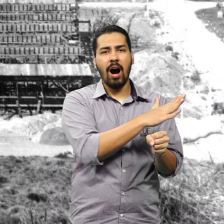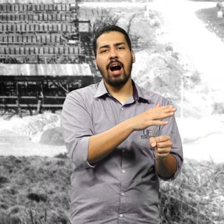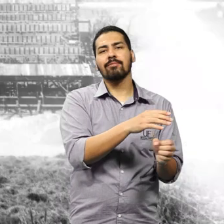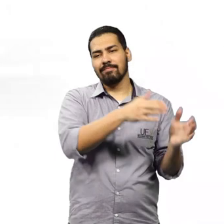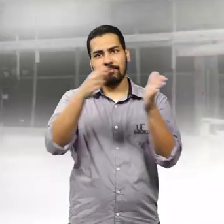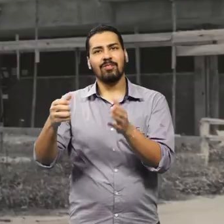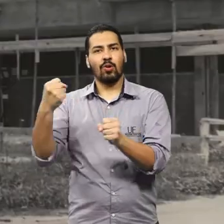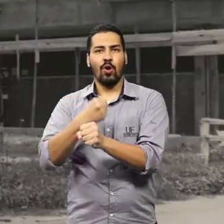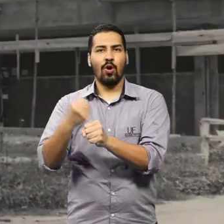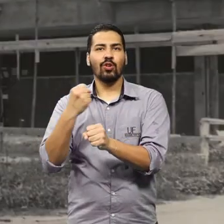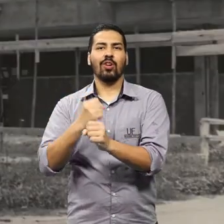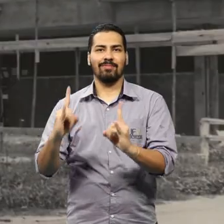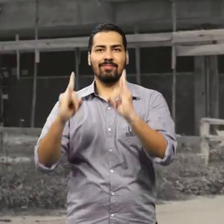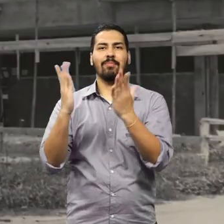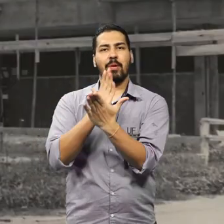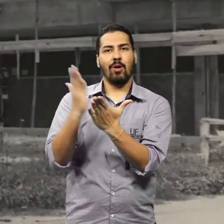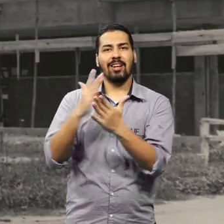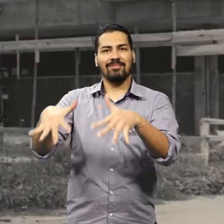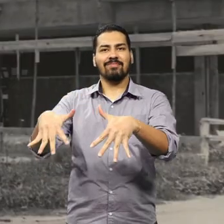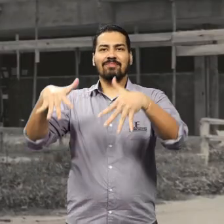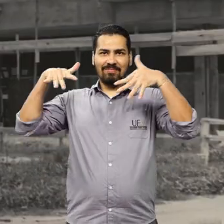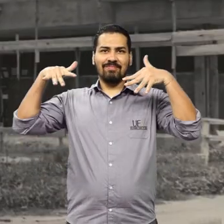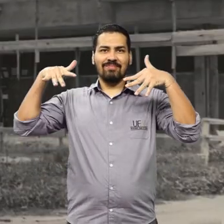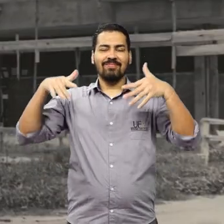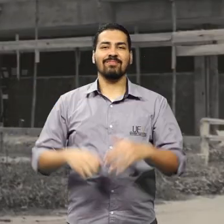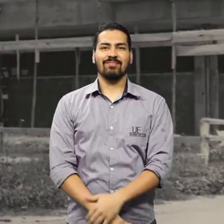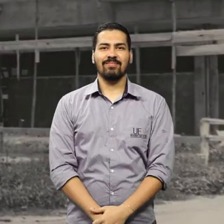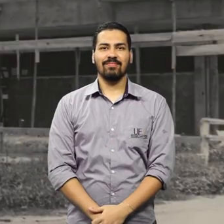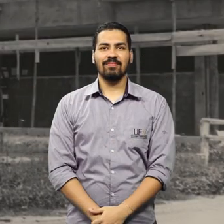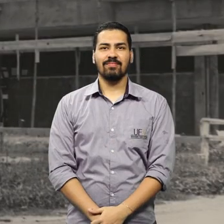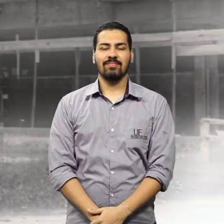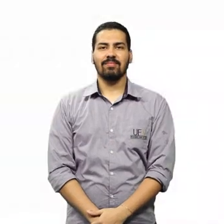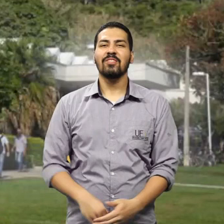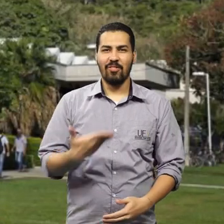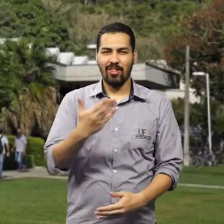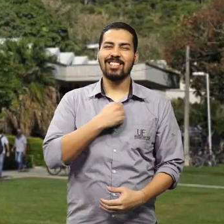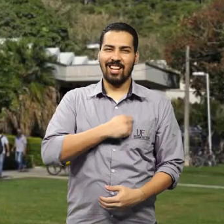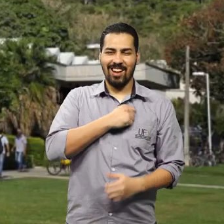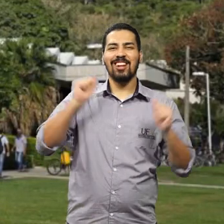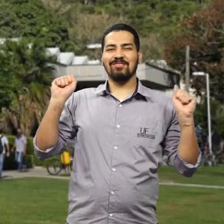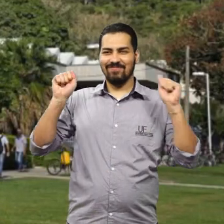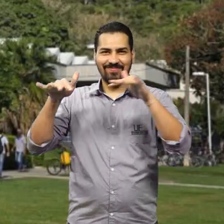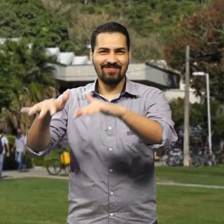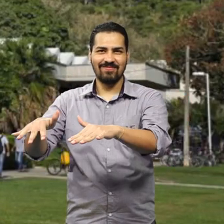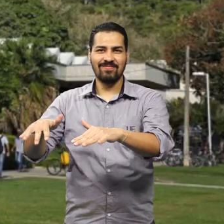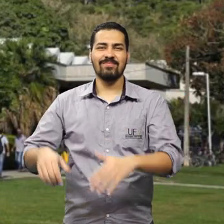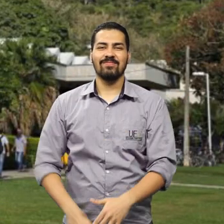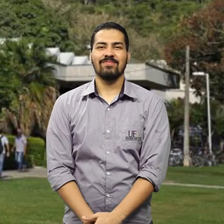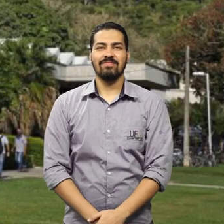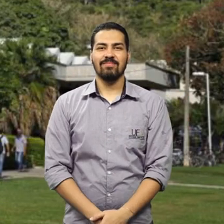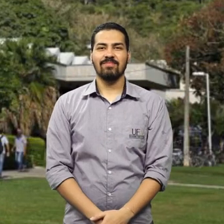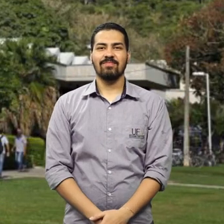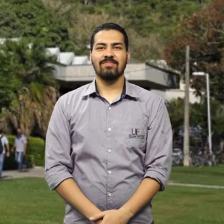conhecimento, foi construída a biblioteca central, palco de inúmeras disputas por espaço. Saudade de uma aglomeração,